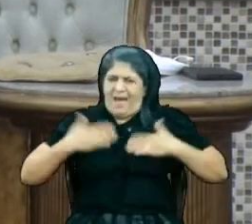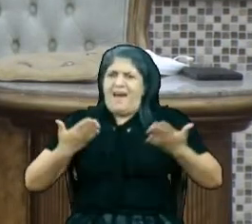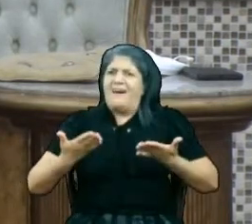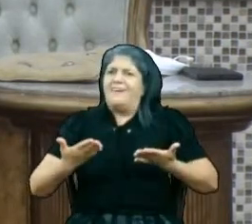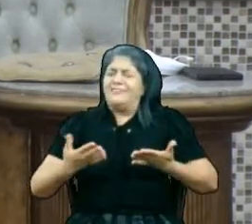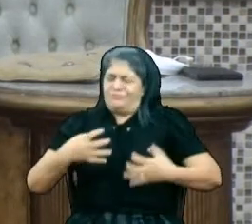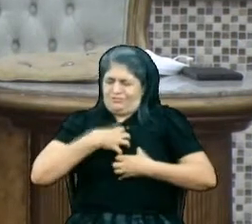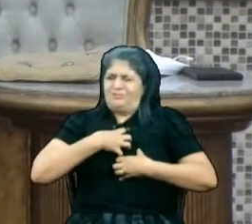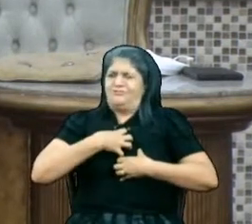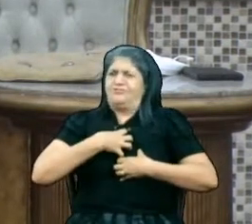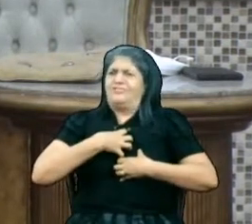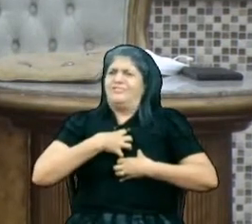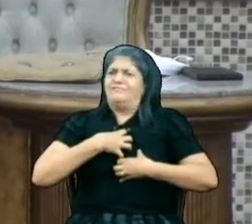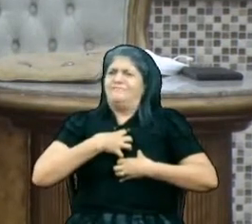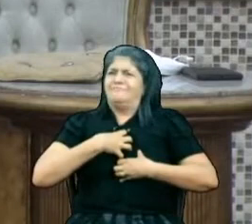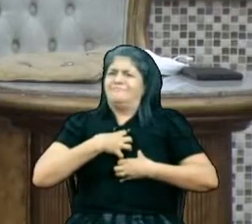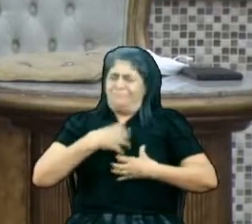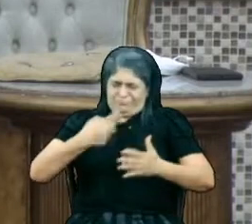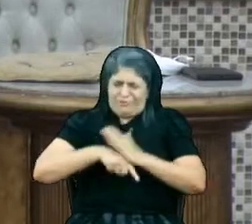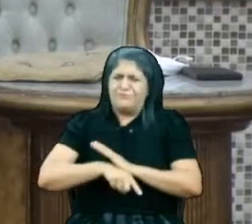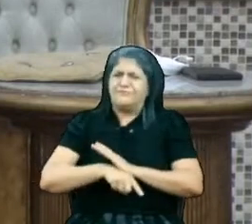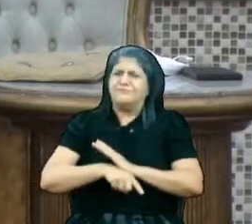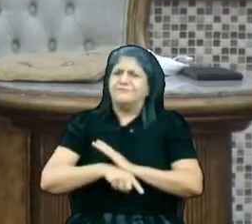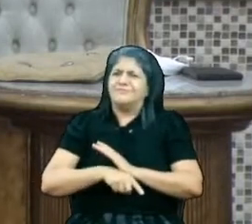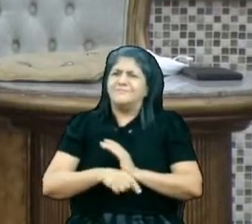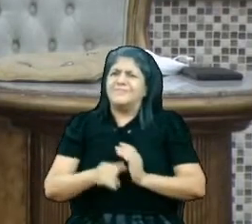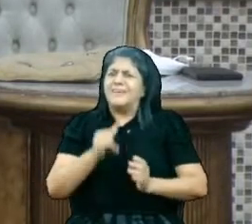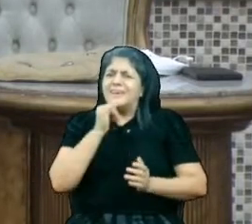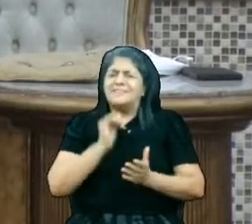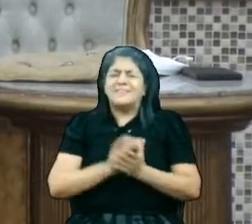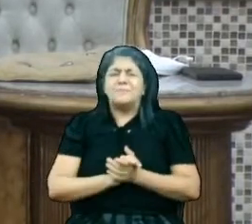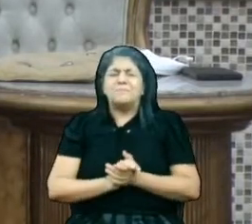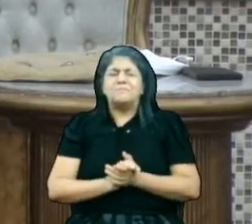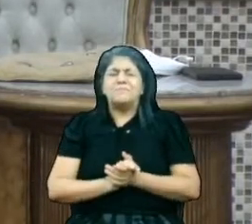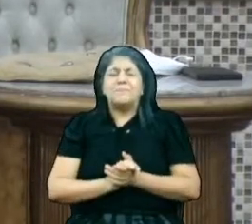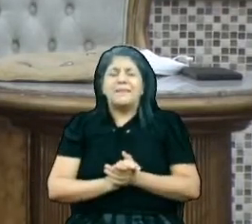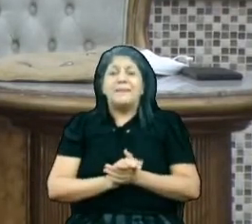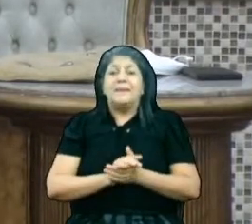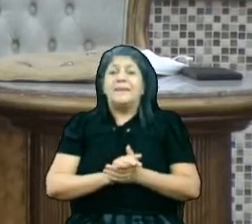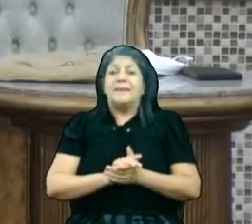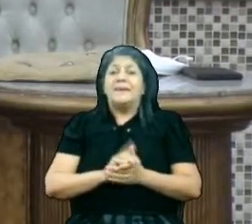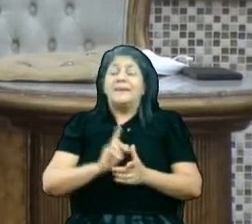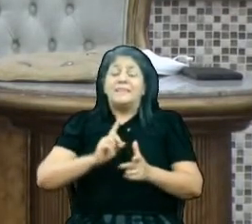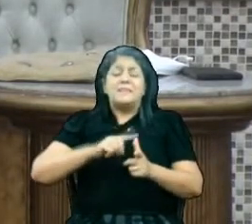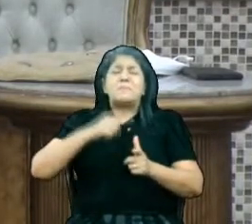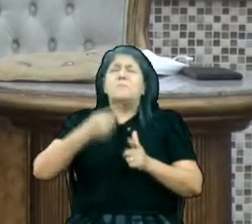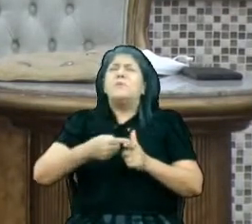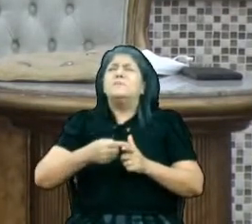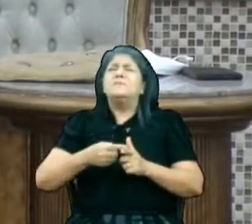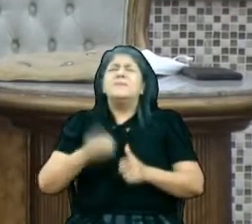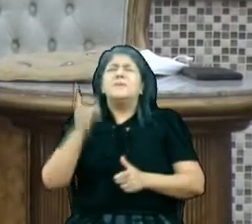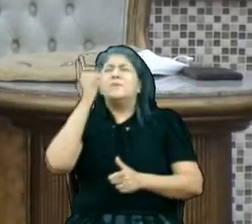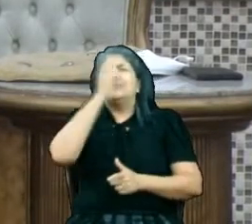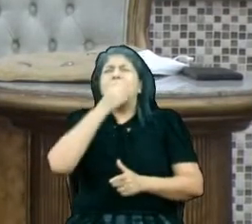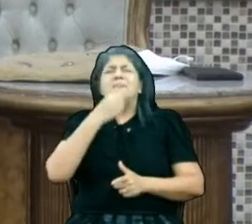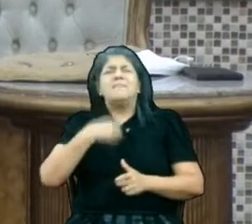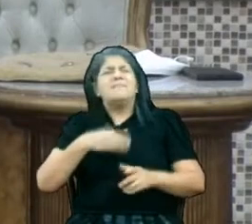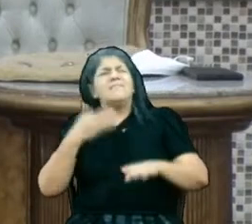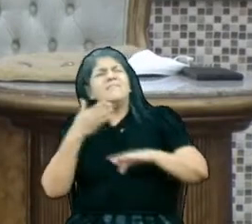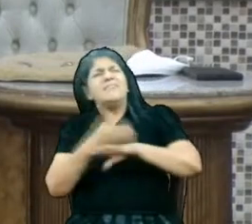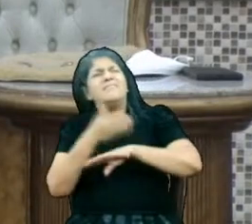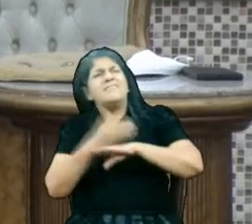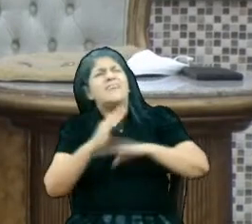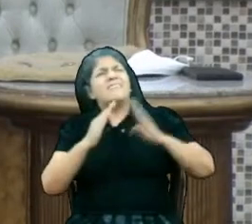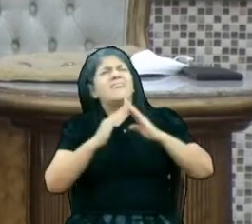trivial passando esse domingo no outro é a senha a gente vem aqui parte não não não não eu quero eu